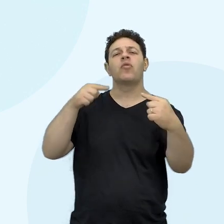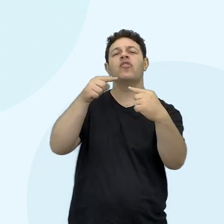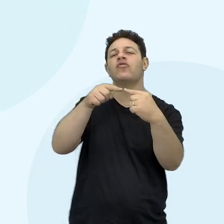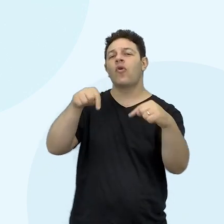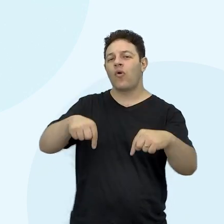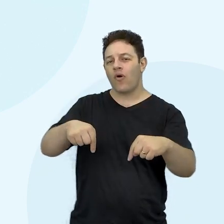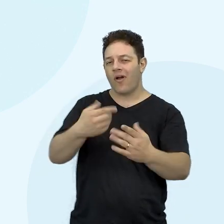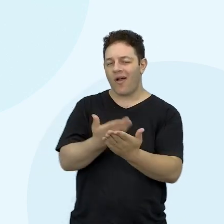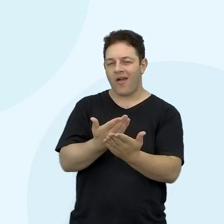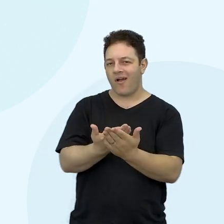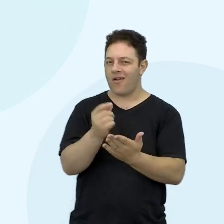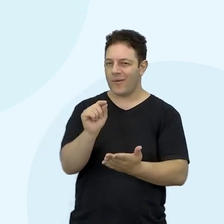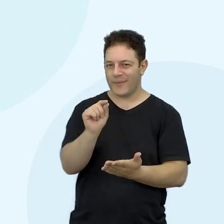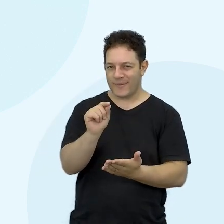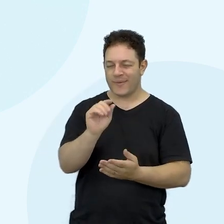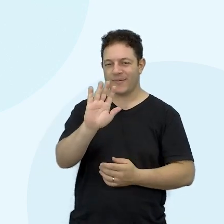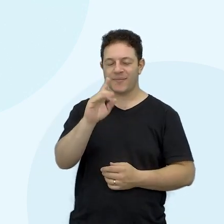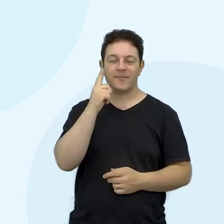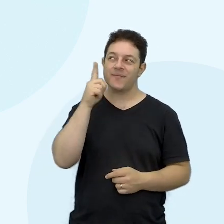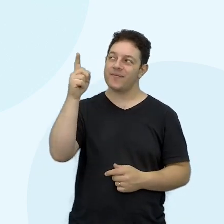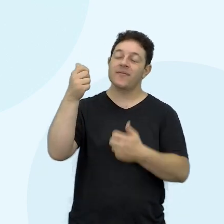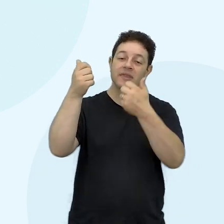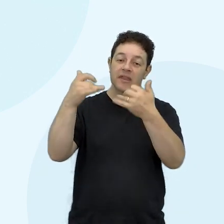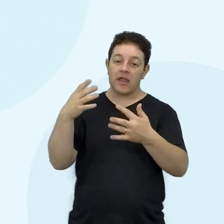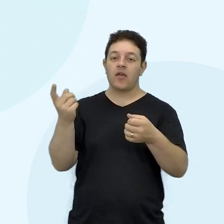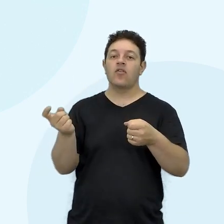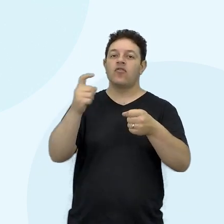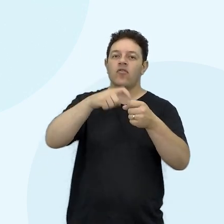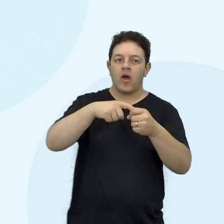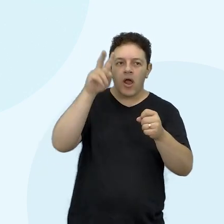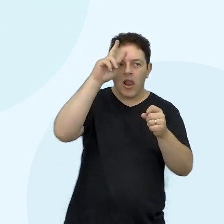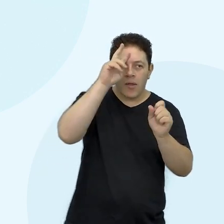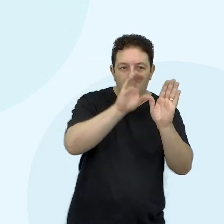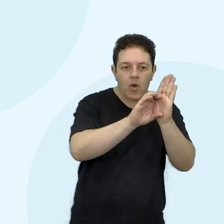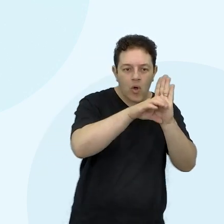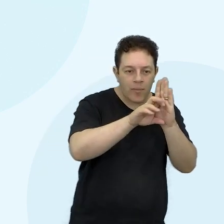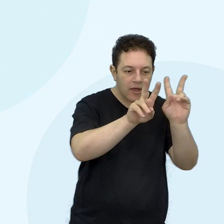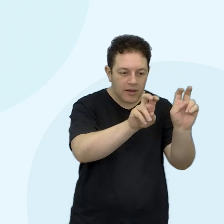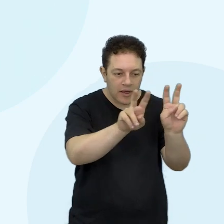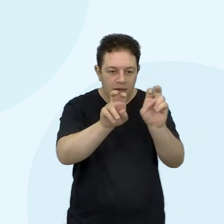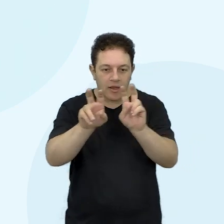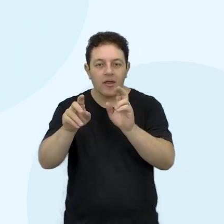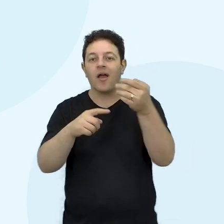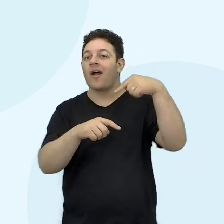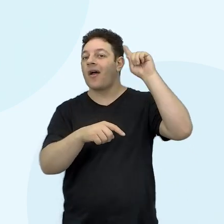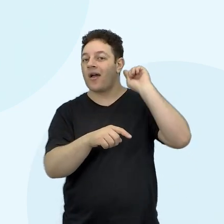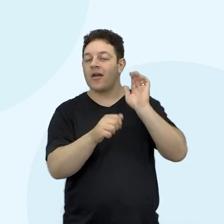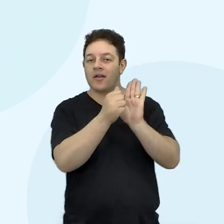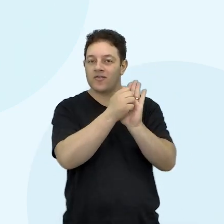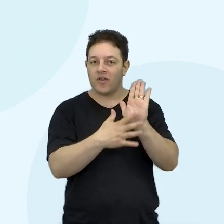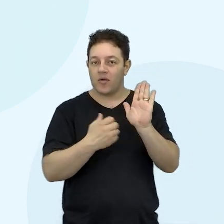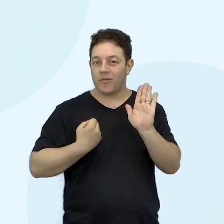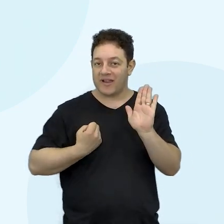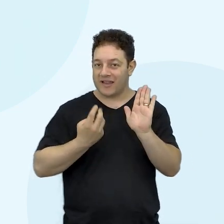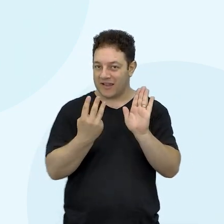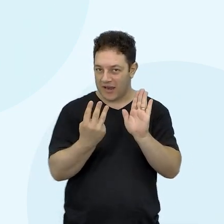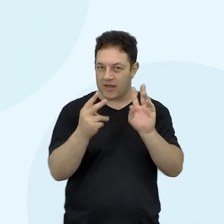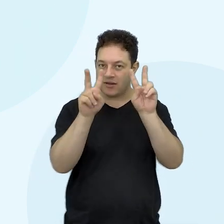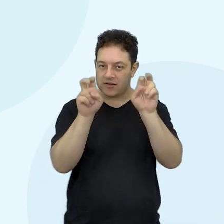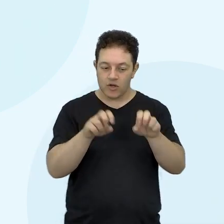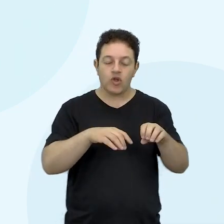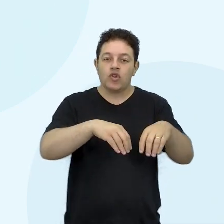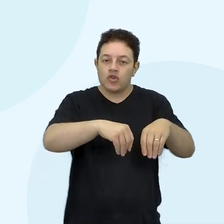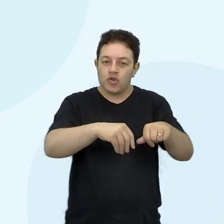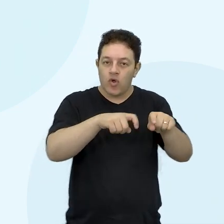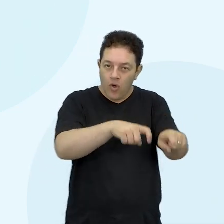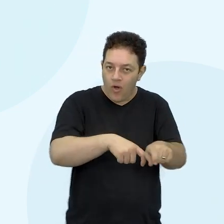nossa aula de hoje, que é retomar os conceitos e temáticas desenvolvidas na atividade 3 do nosso componente do